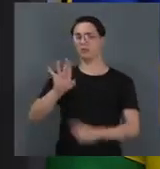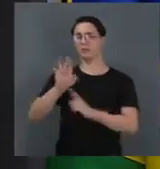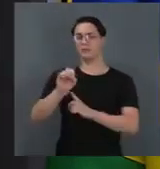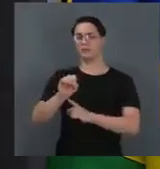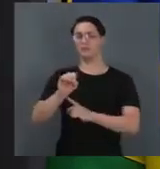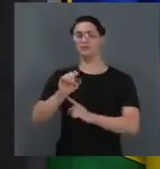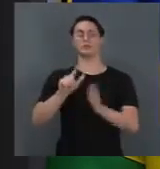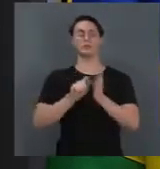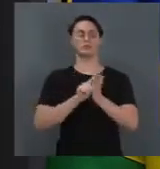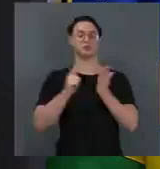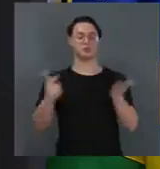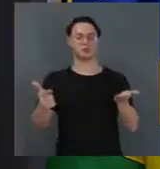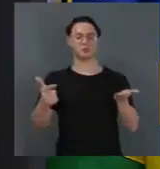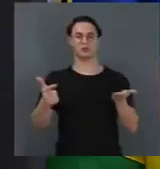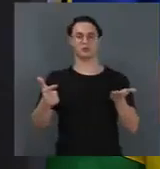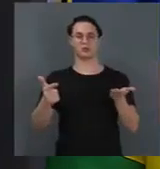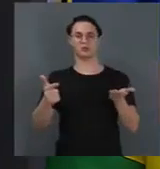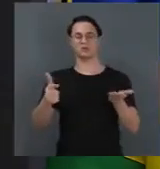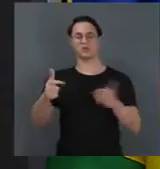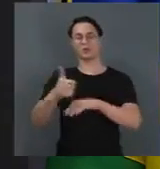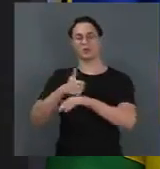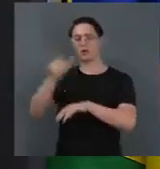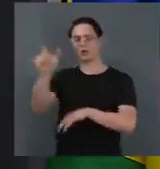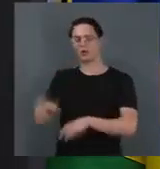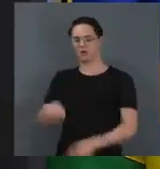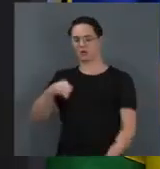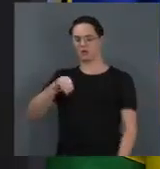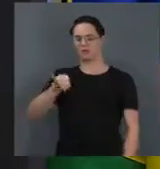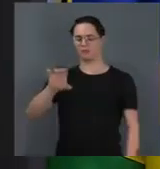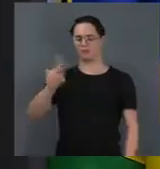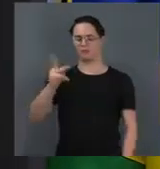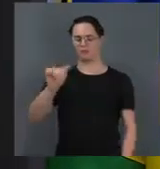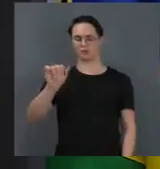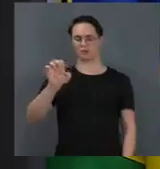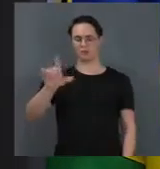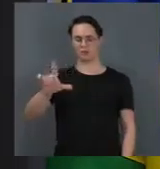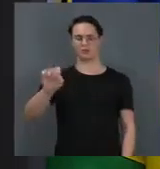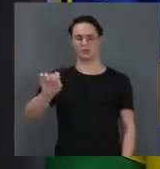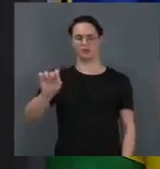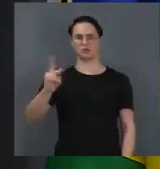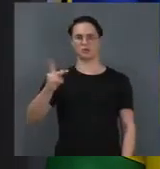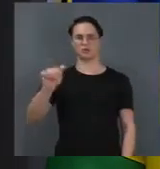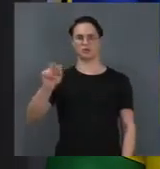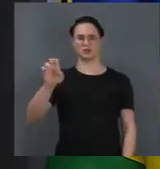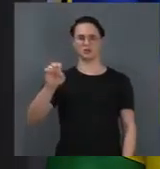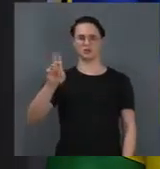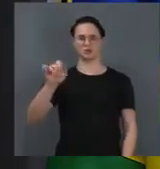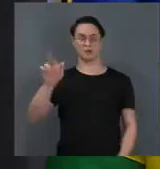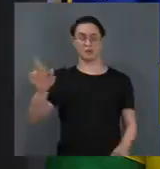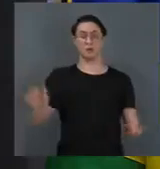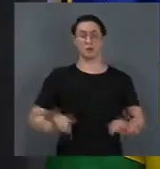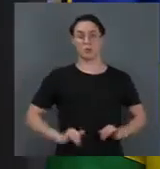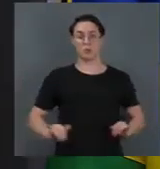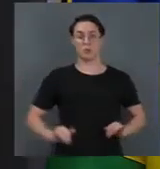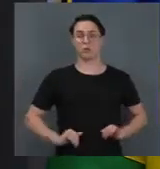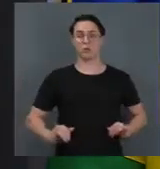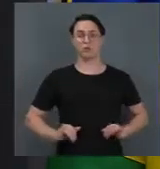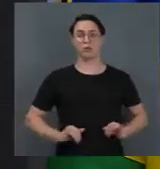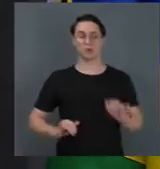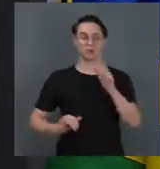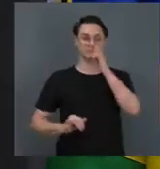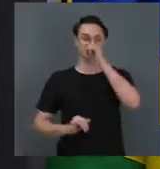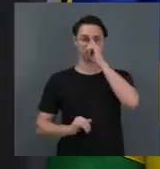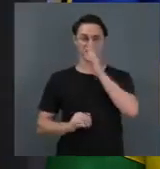do jornalista Michael Shellenberger, que é americano, e que está sofrendo